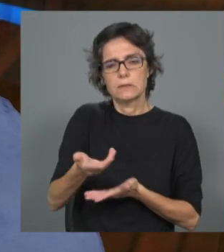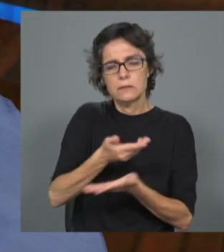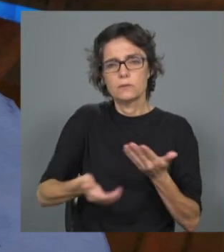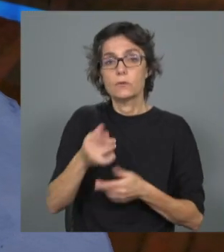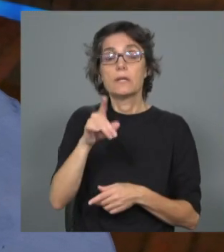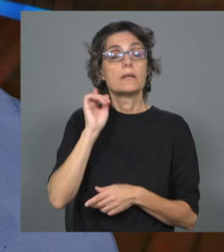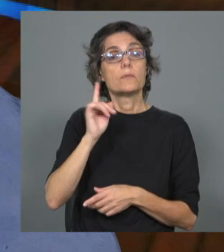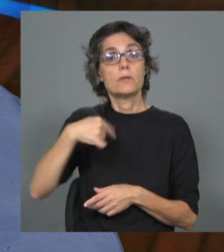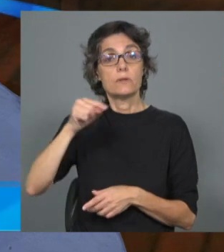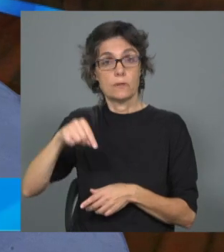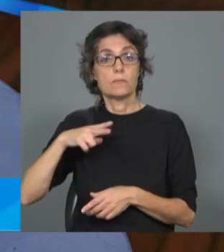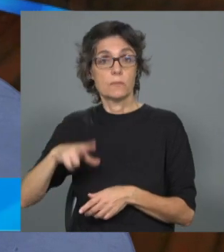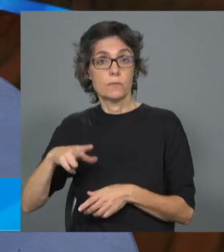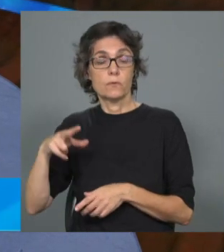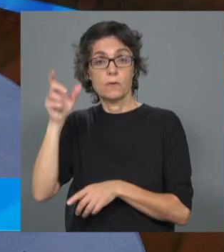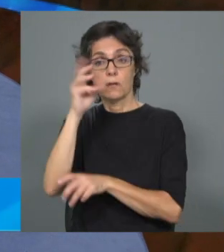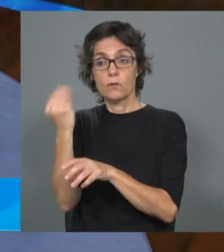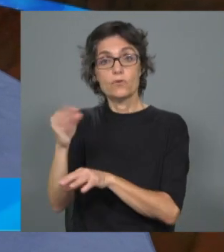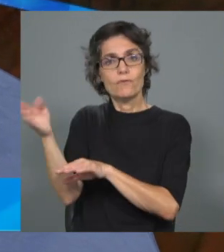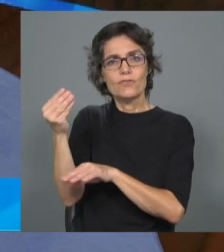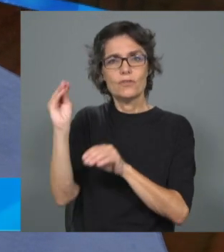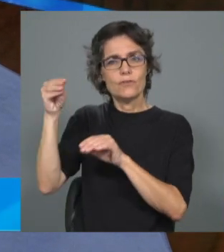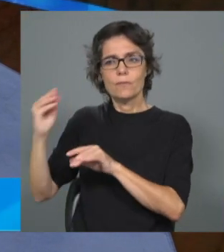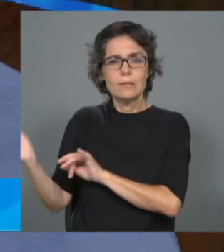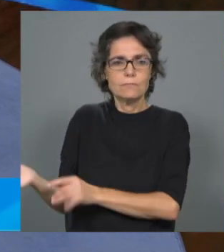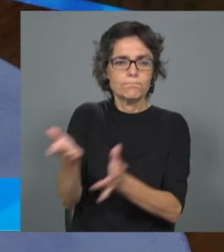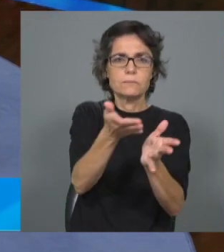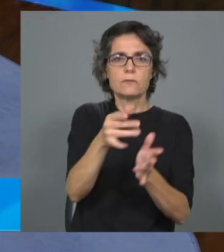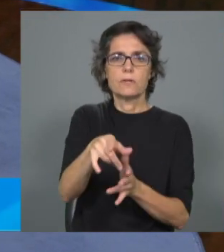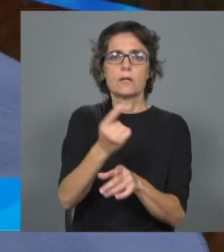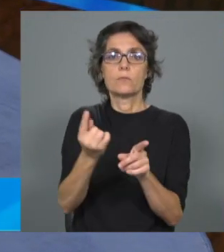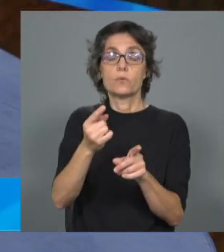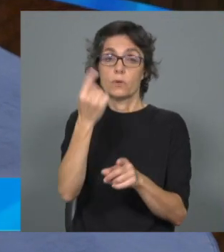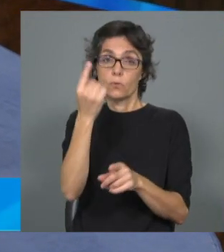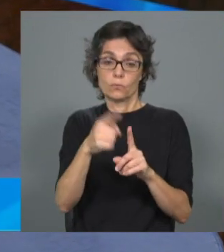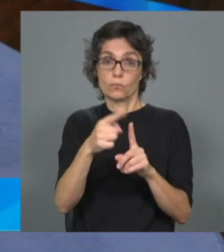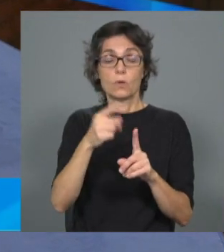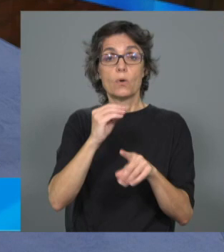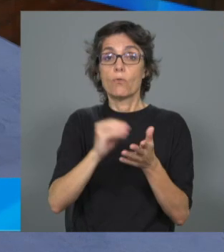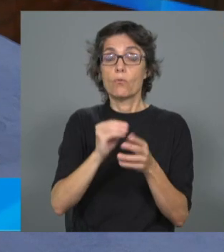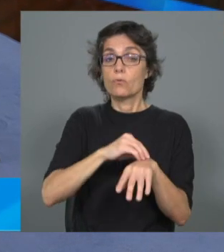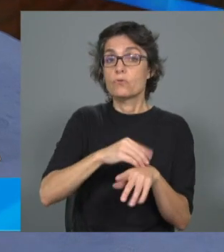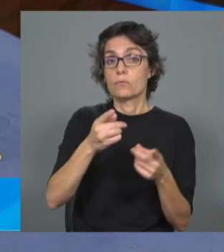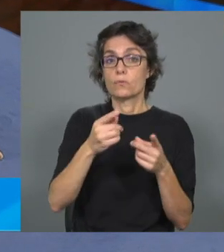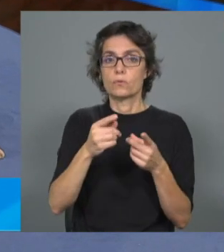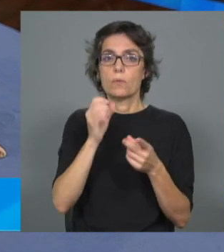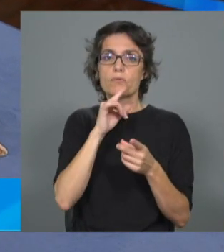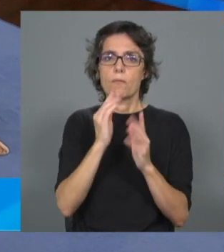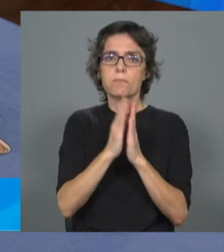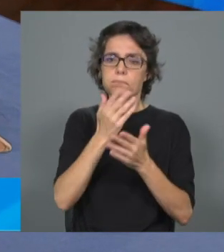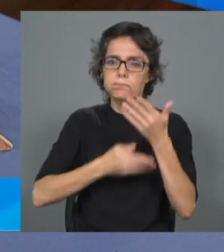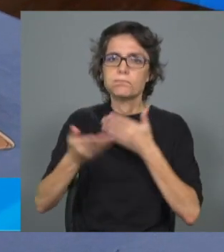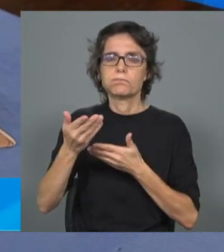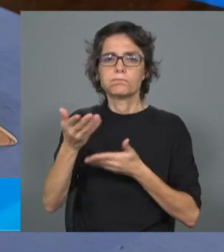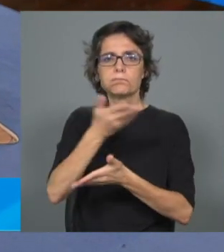os missionários. Há várias razões para isso. Uma delas é o testemunho, o intercâmbio religioso, né? Seres testemunhas em todo o